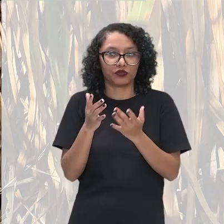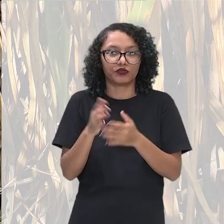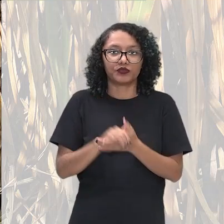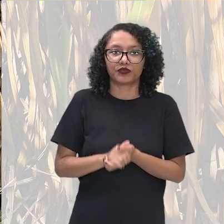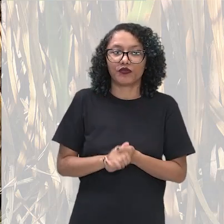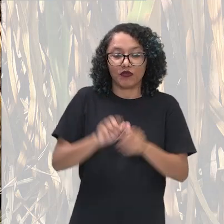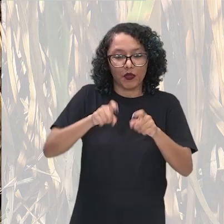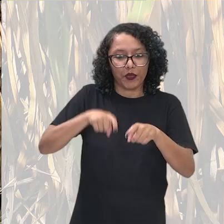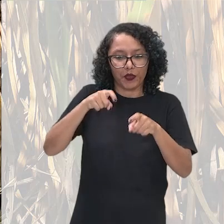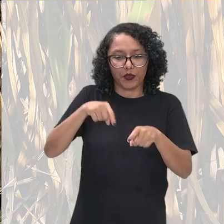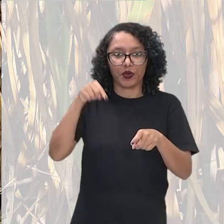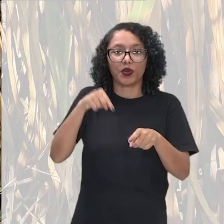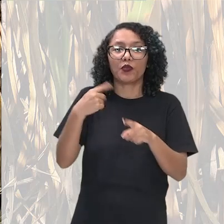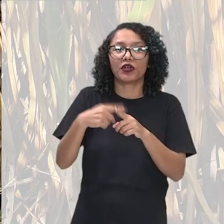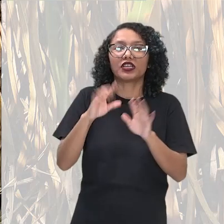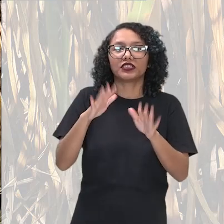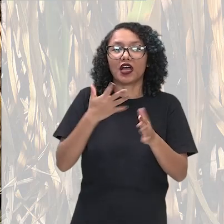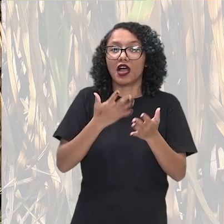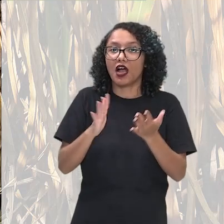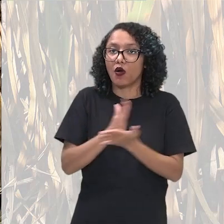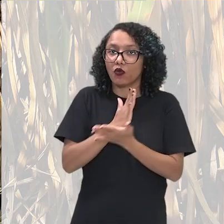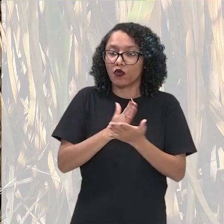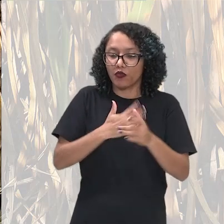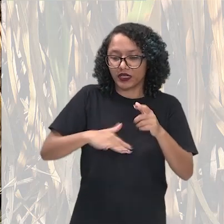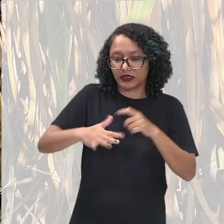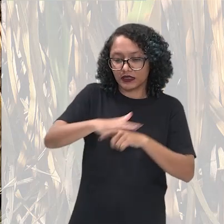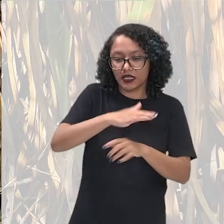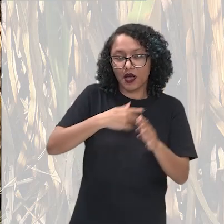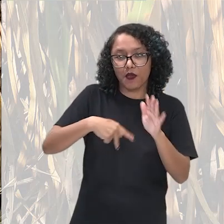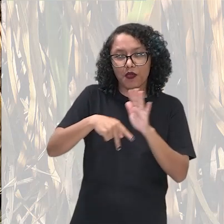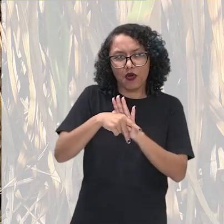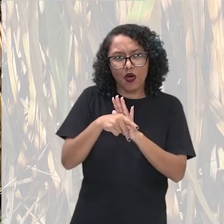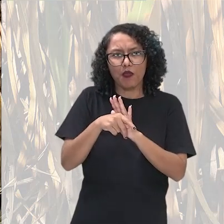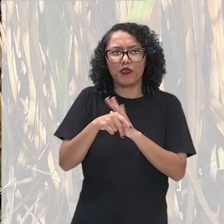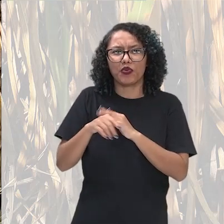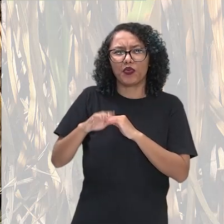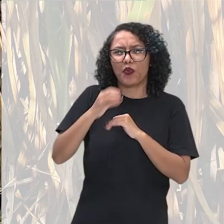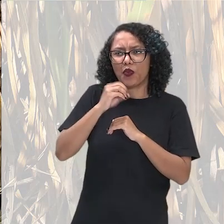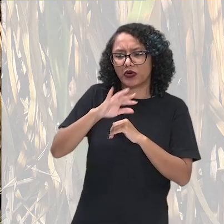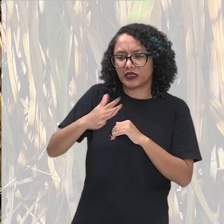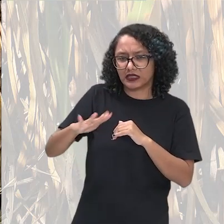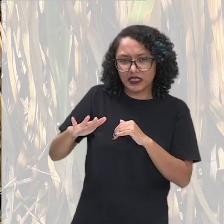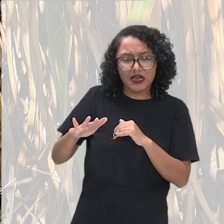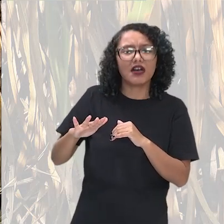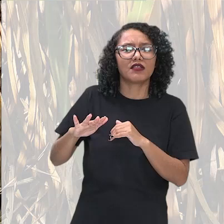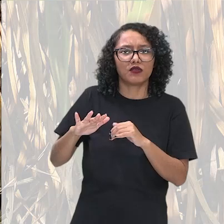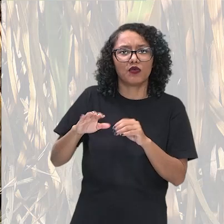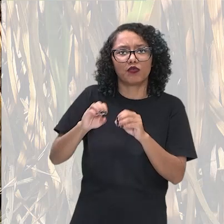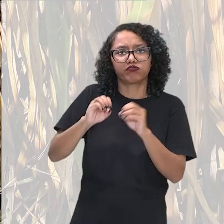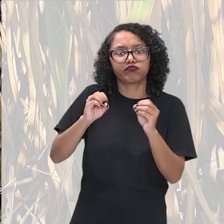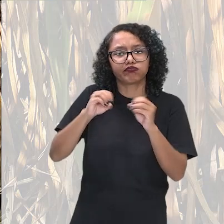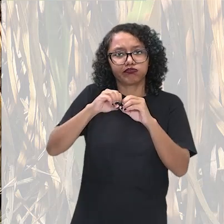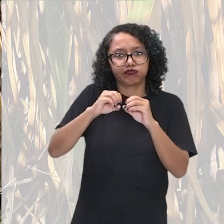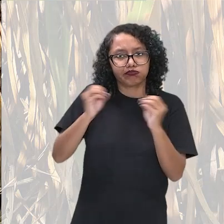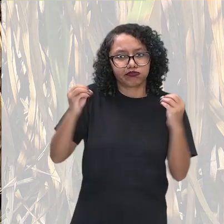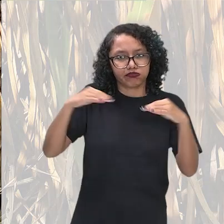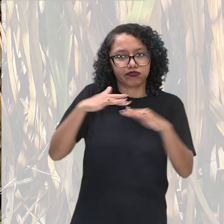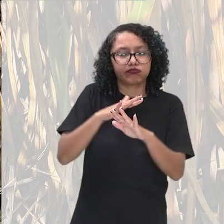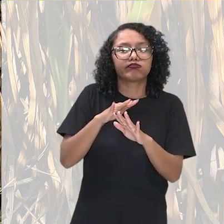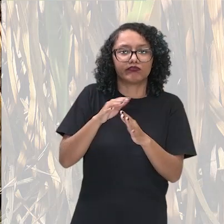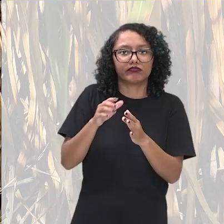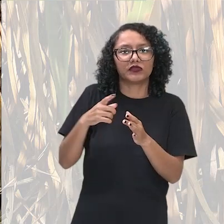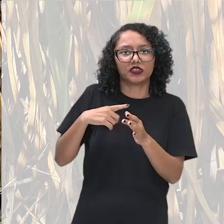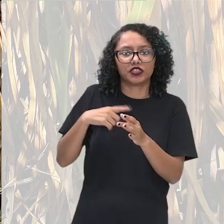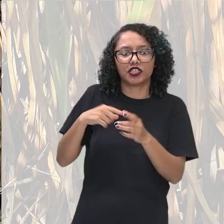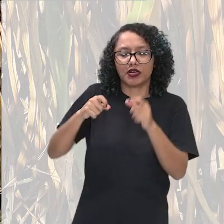produziam em algumas ilhas do Atlântico a cana-de-açúcar, ok? E aí, como eles viram que dava certo e que